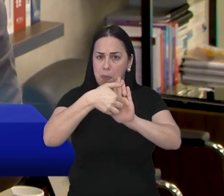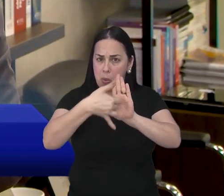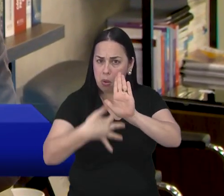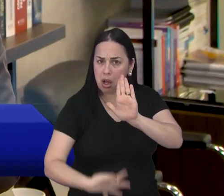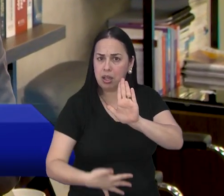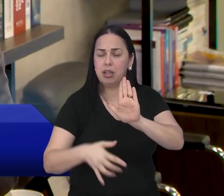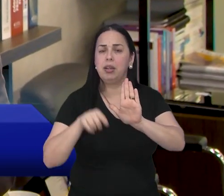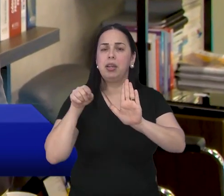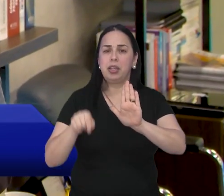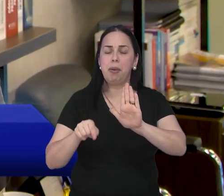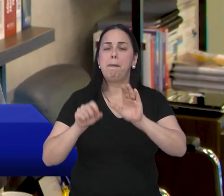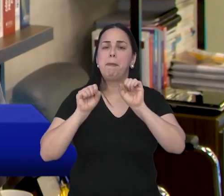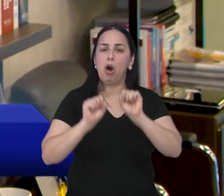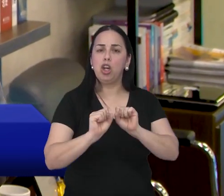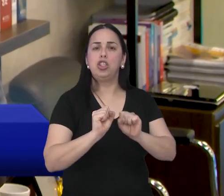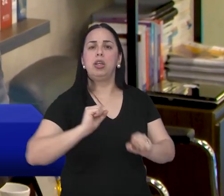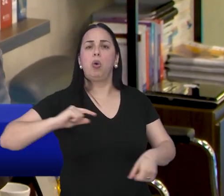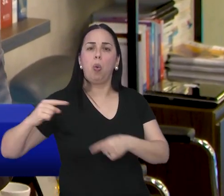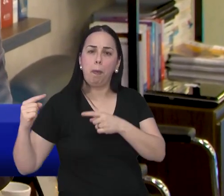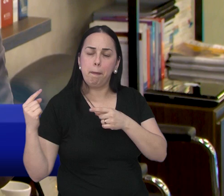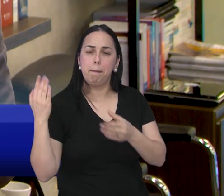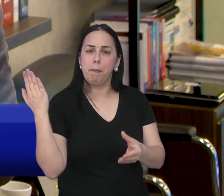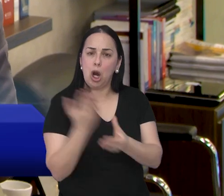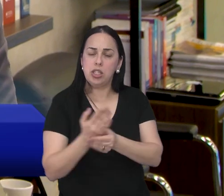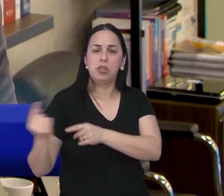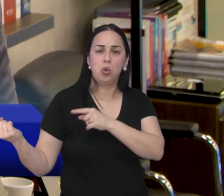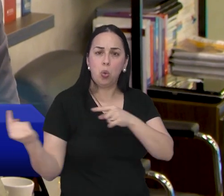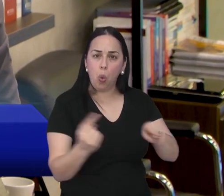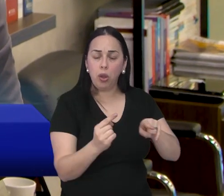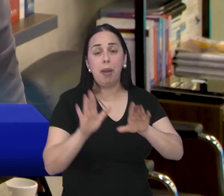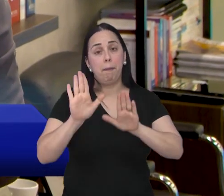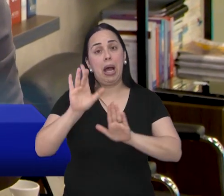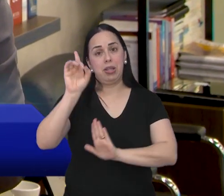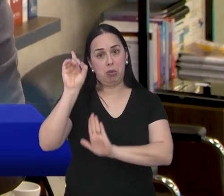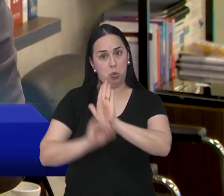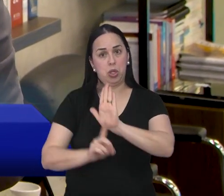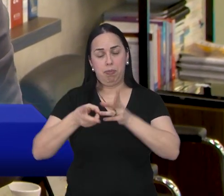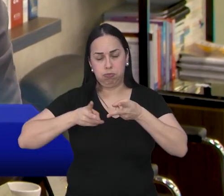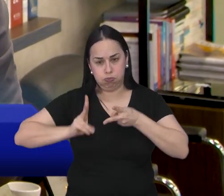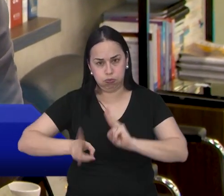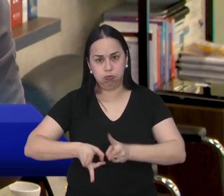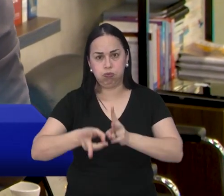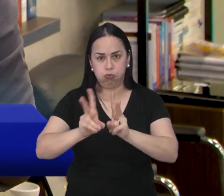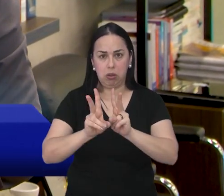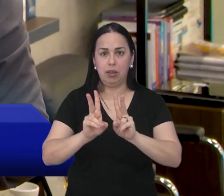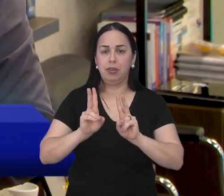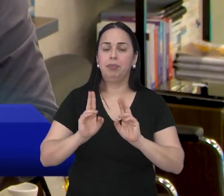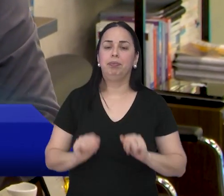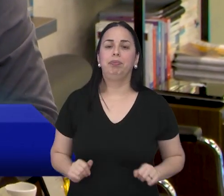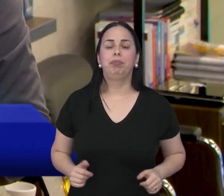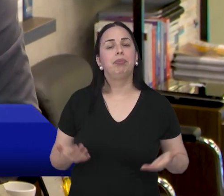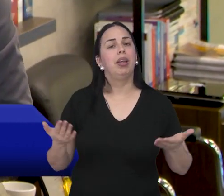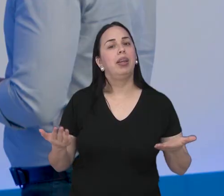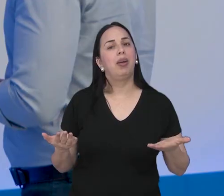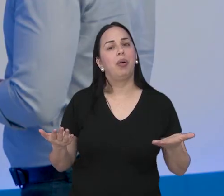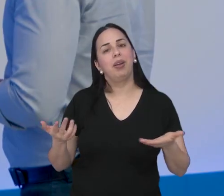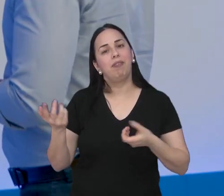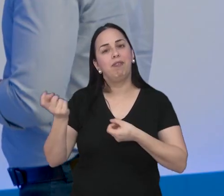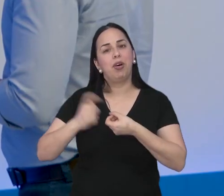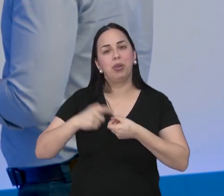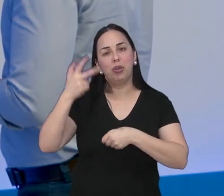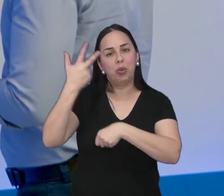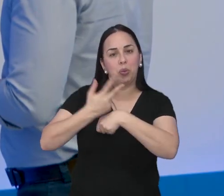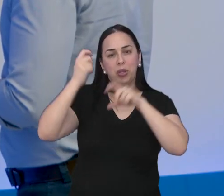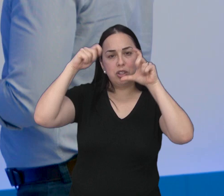prevê essa situação, né? A rescisão indireta por parte do trabalhador, mantendo todos os direitos ali previstos no